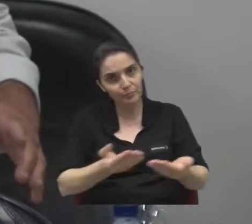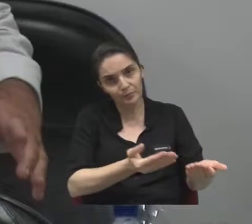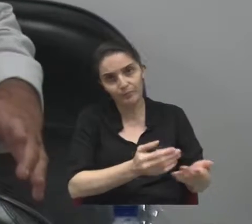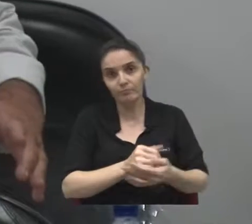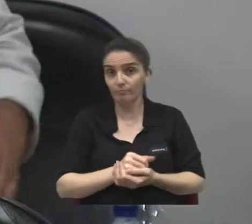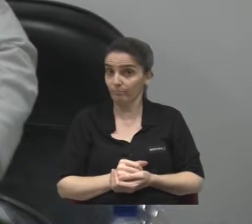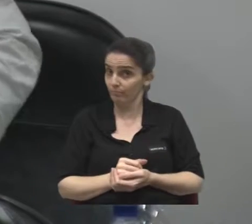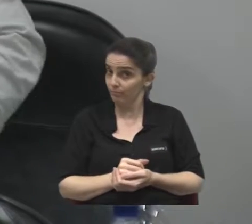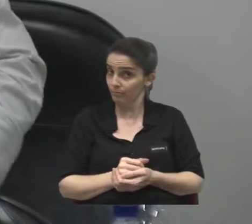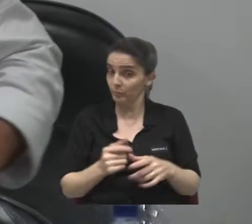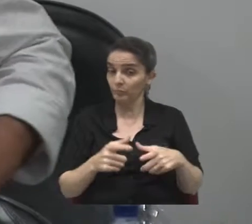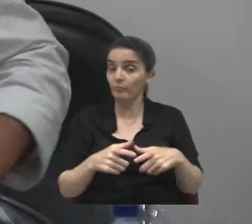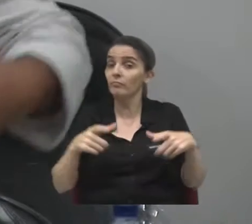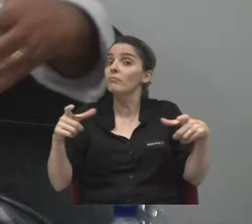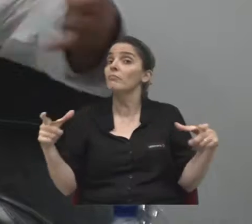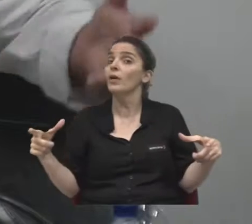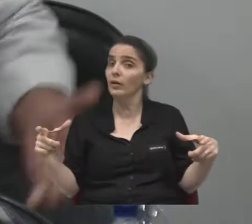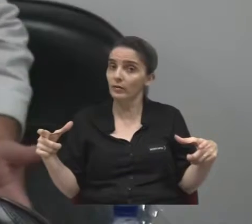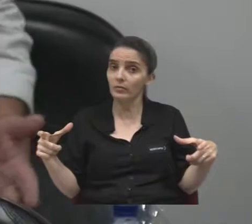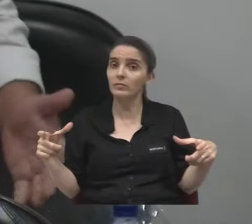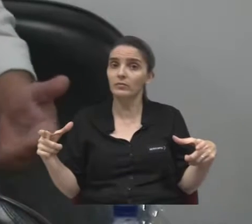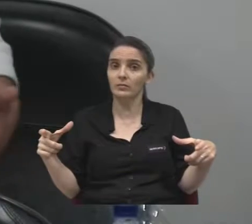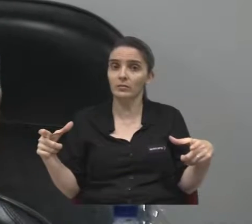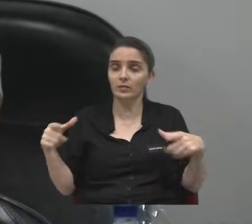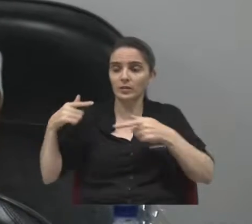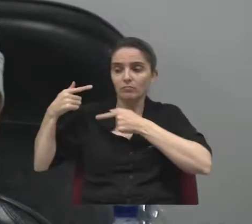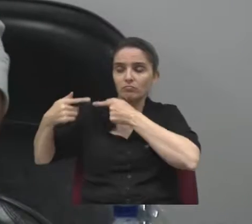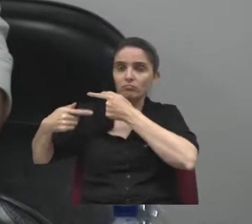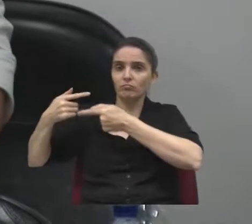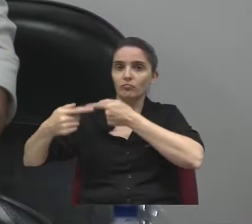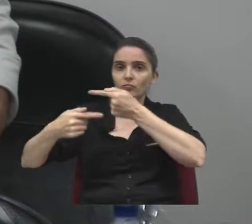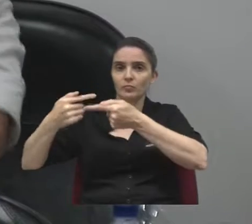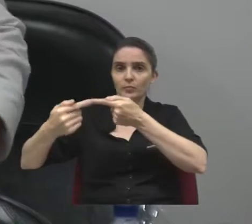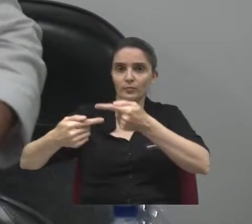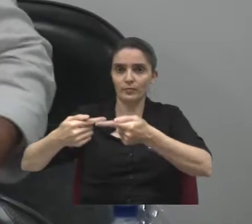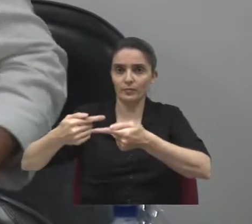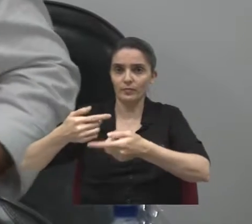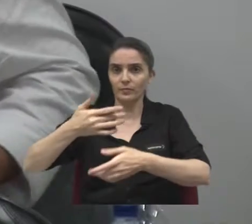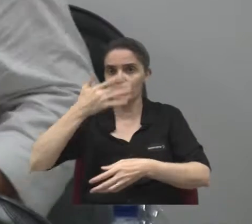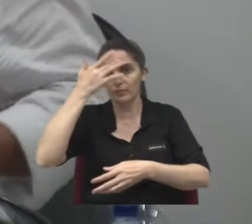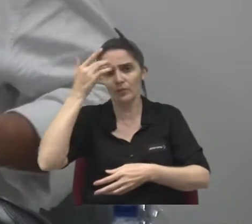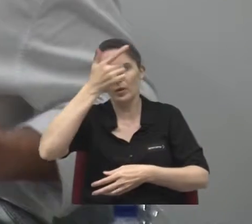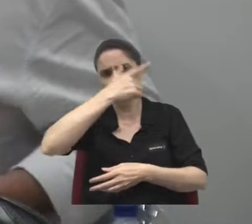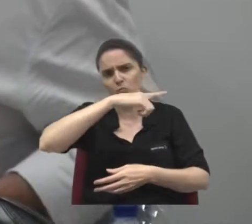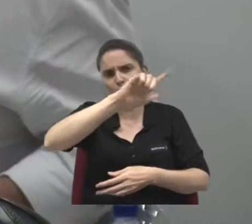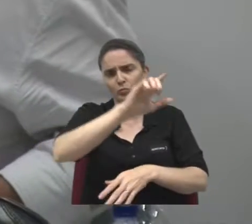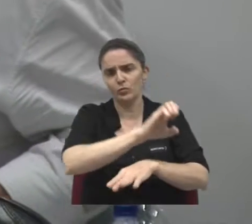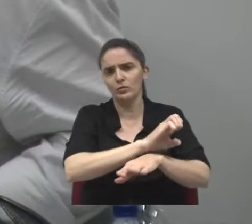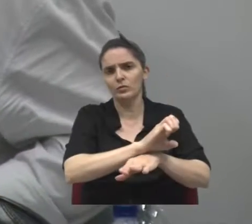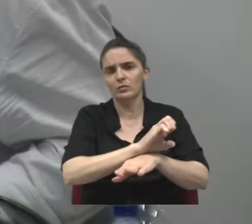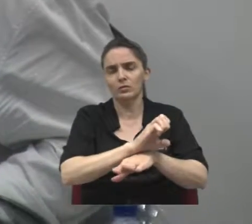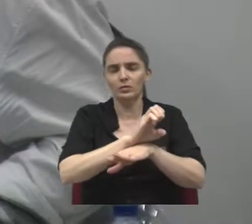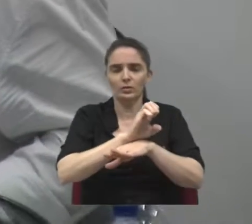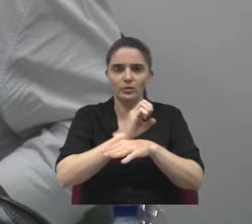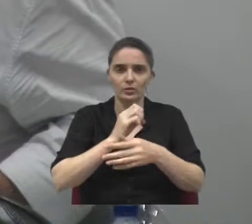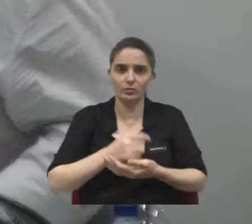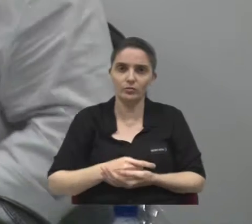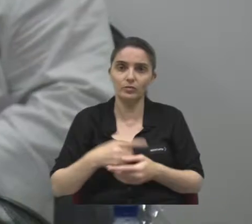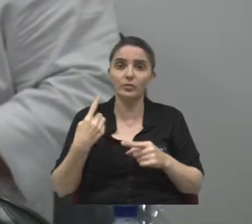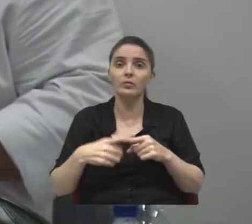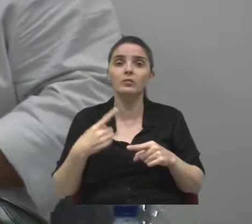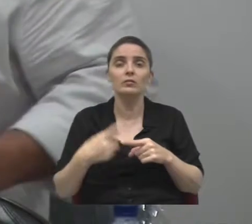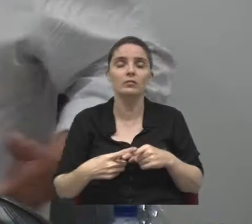daqui são descendentes de pessoas de outro estado. Por que tratar as pessoas que vêm para Limeira